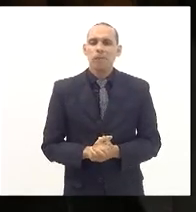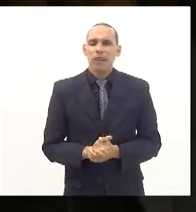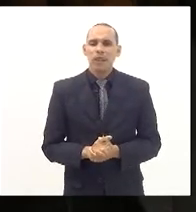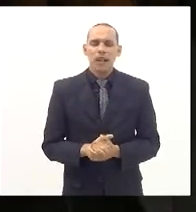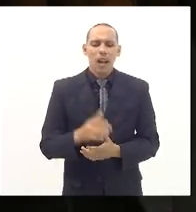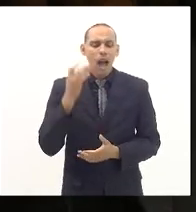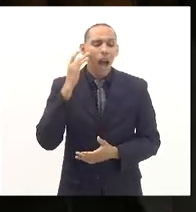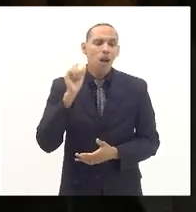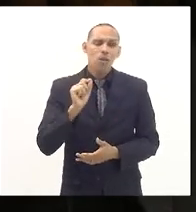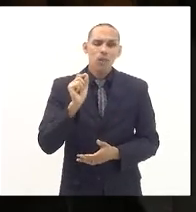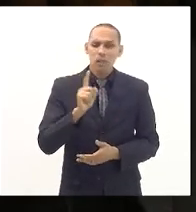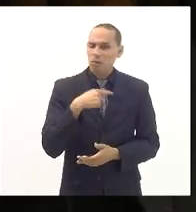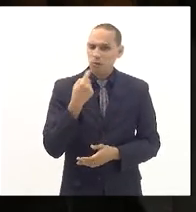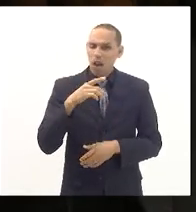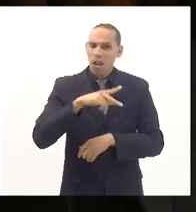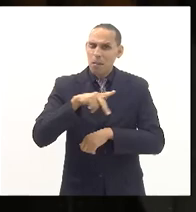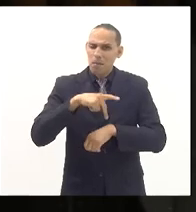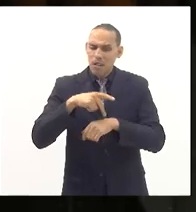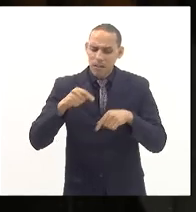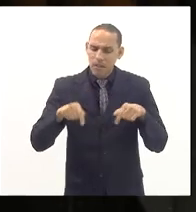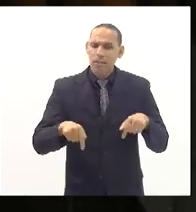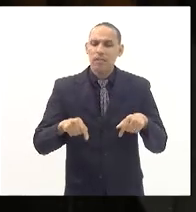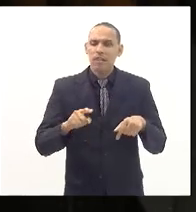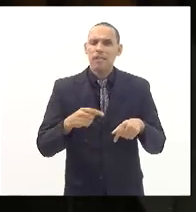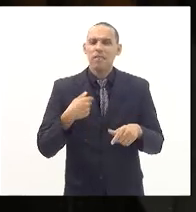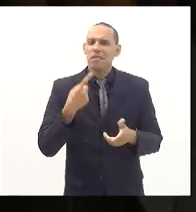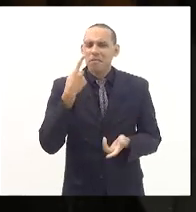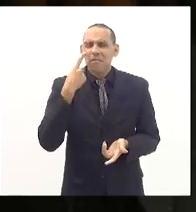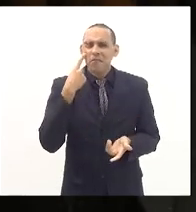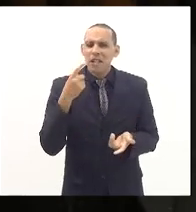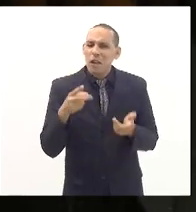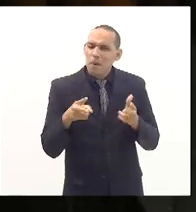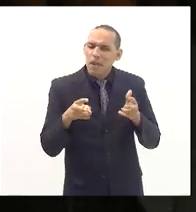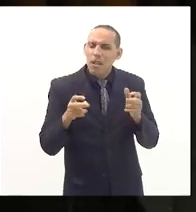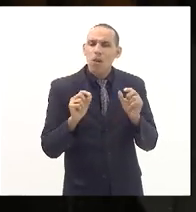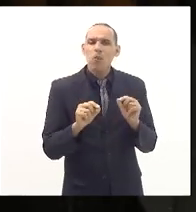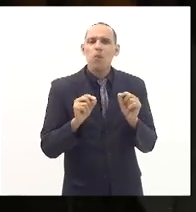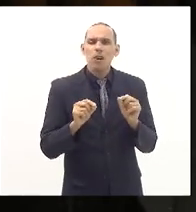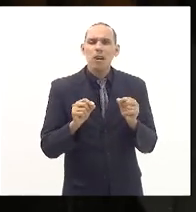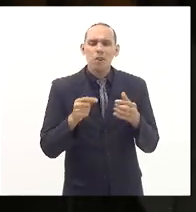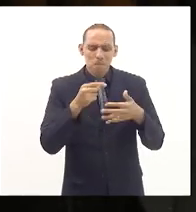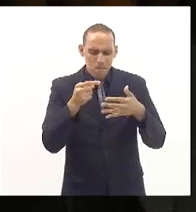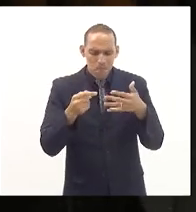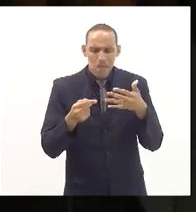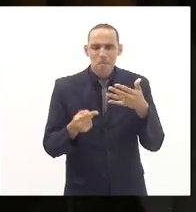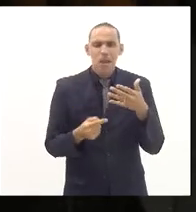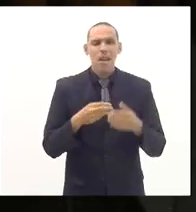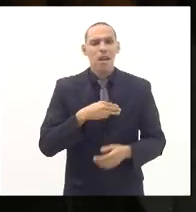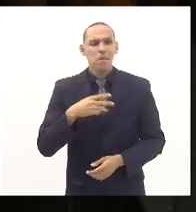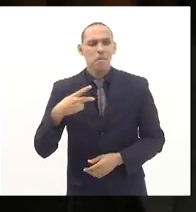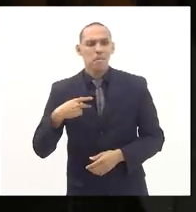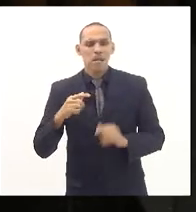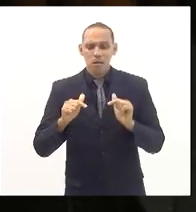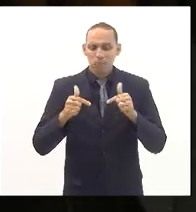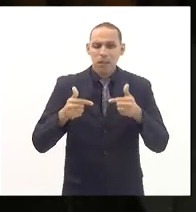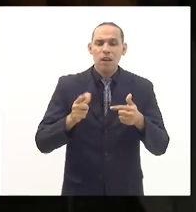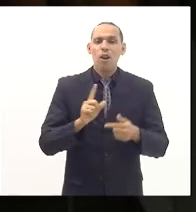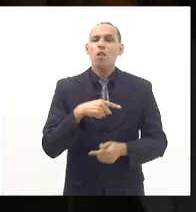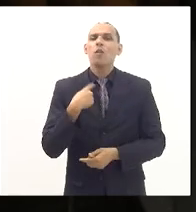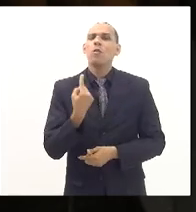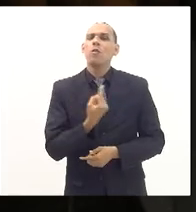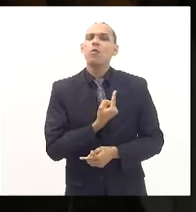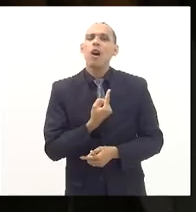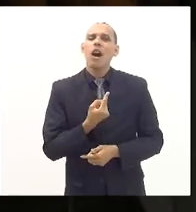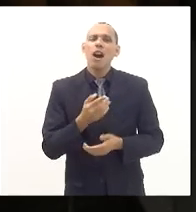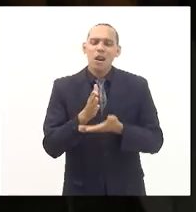nós no nosso país e eu tenho visto situações que levam muito a atuação do Ministério Público Nós estamos